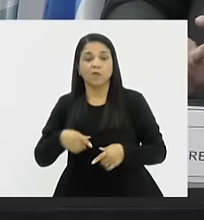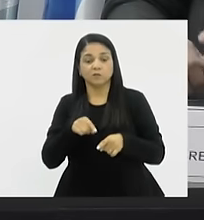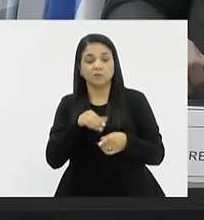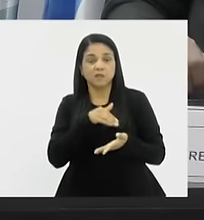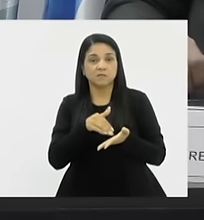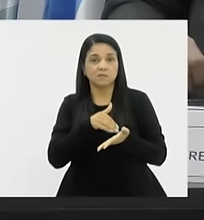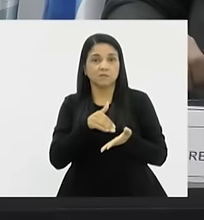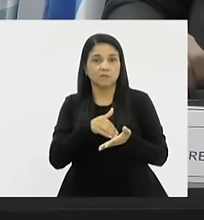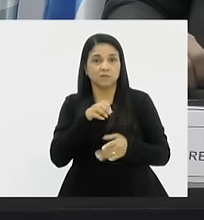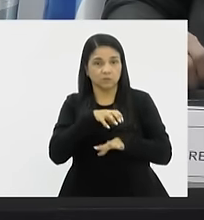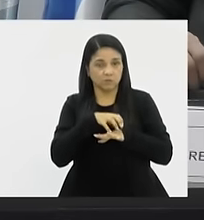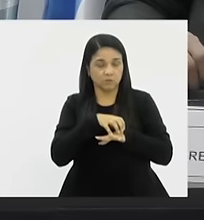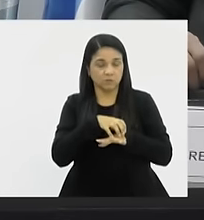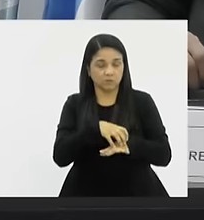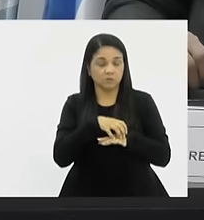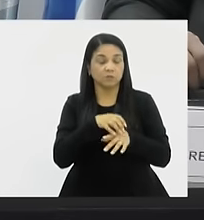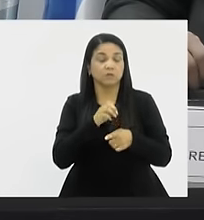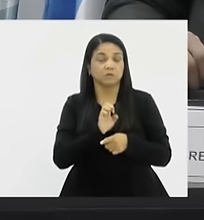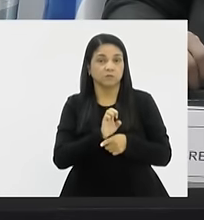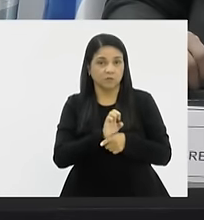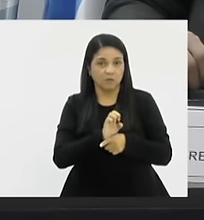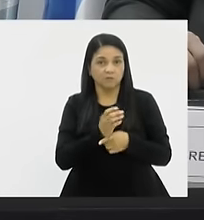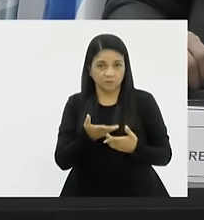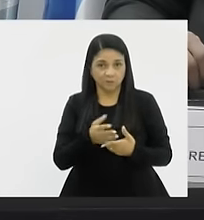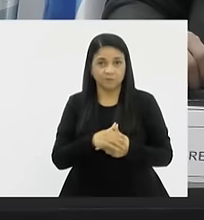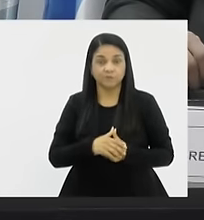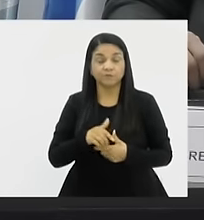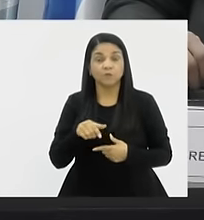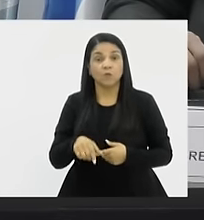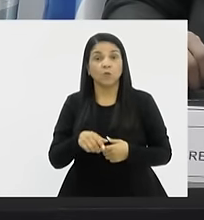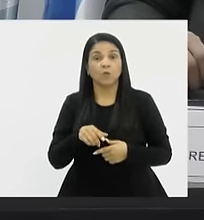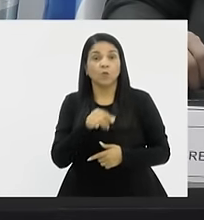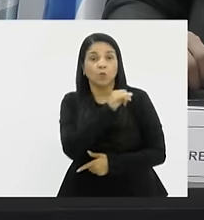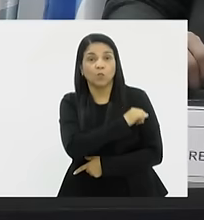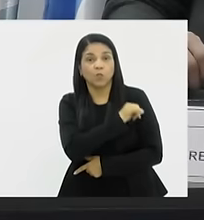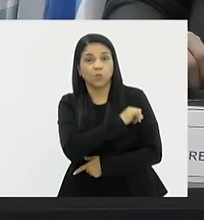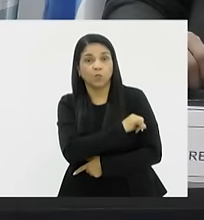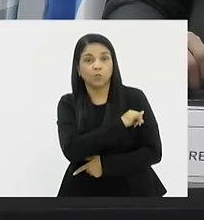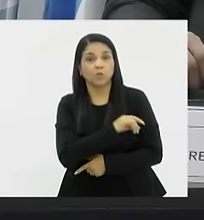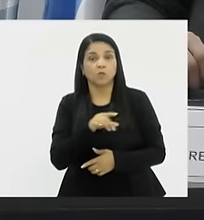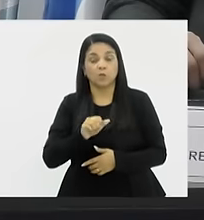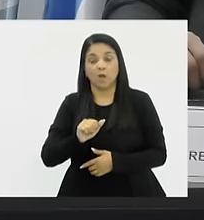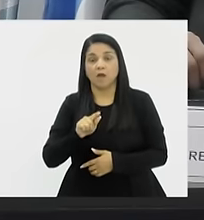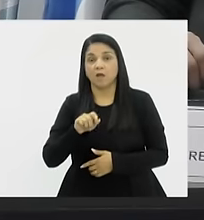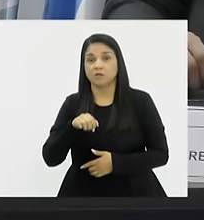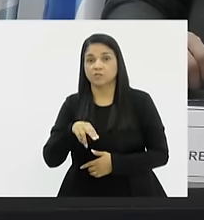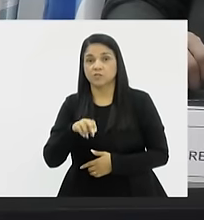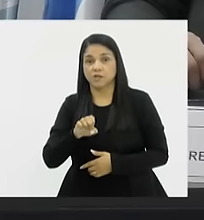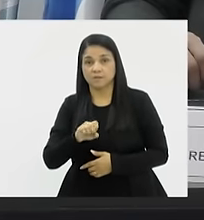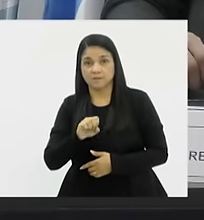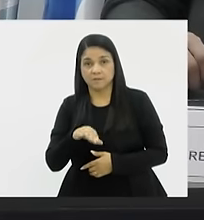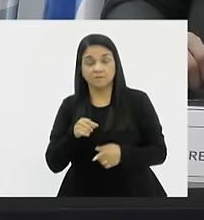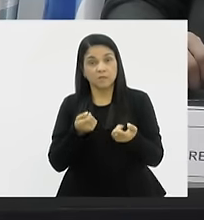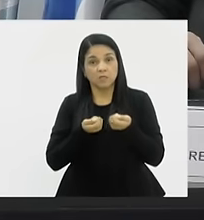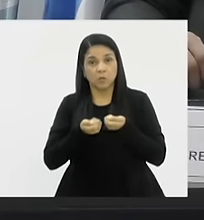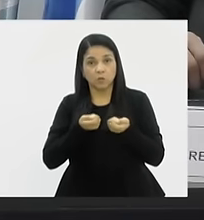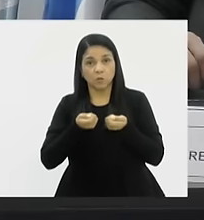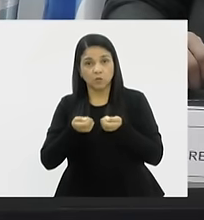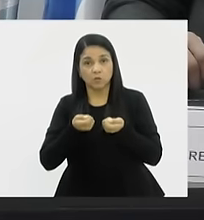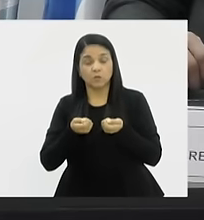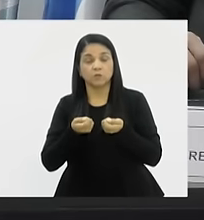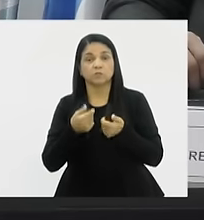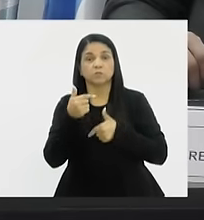Estado de Transporte, e o Rio de Janeiro possui uma agência reguladora dos serviços de transporte